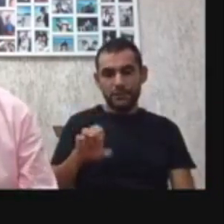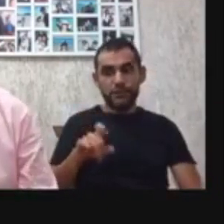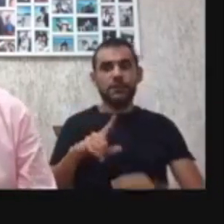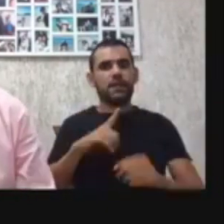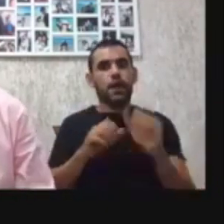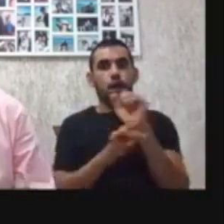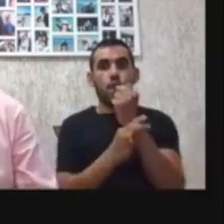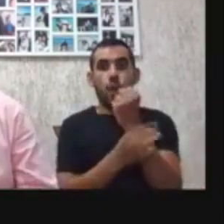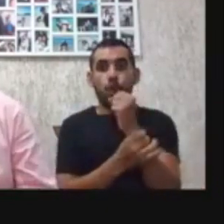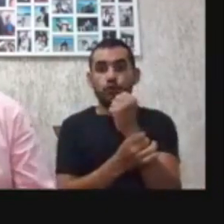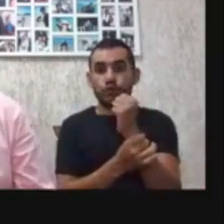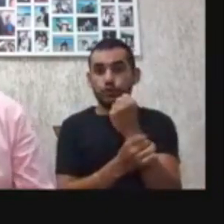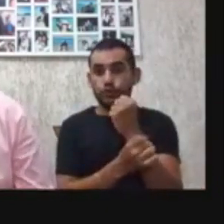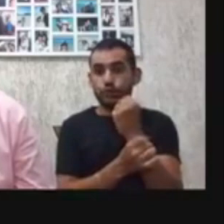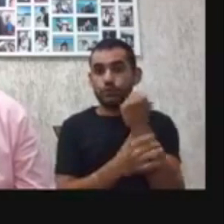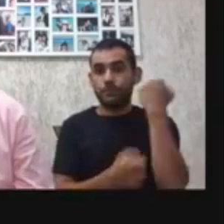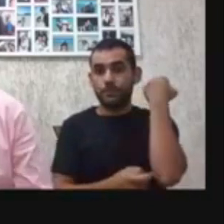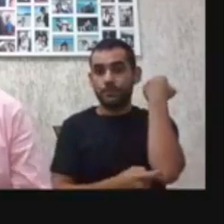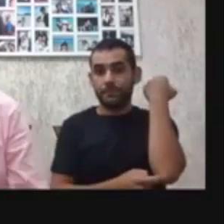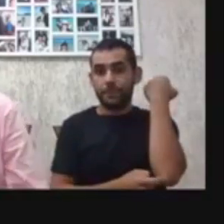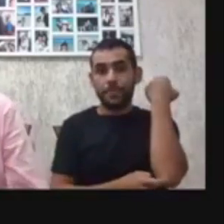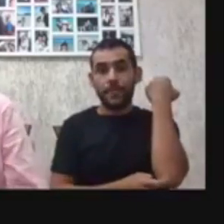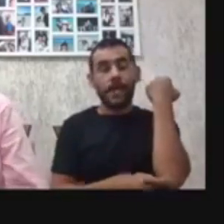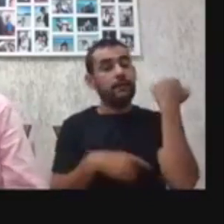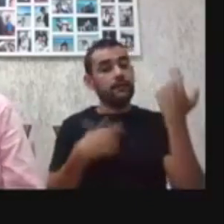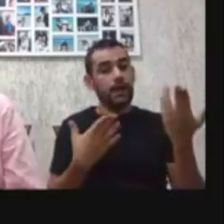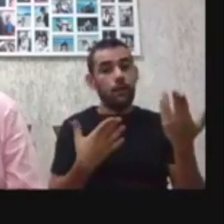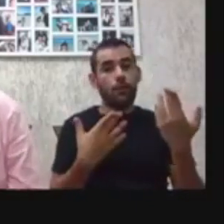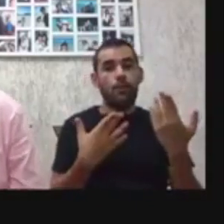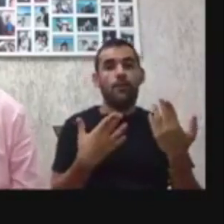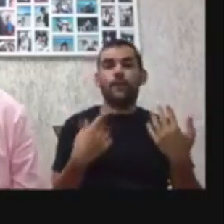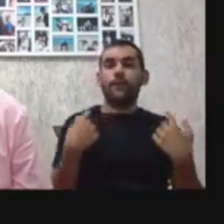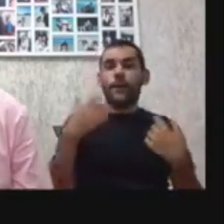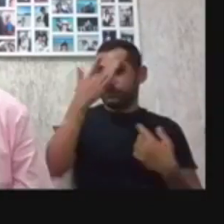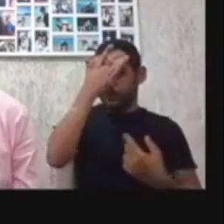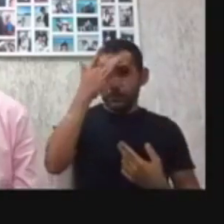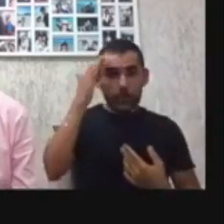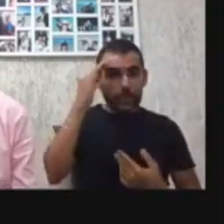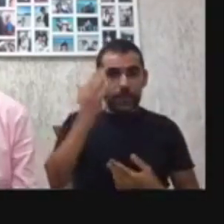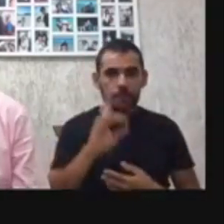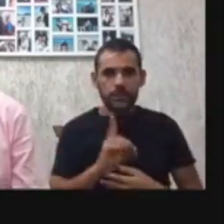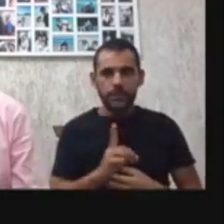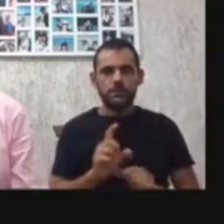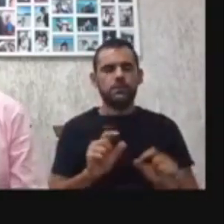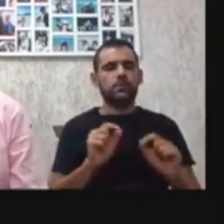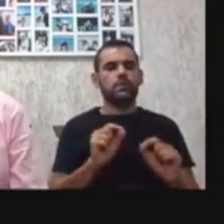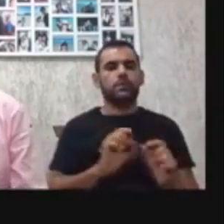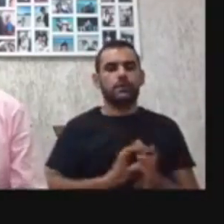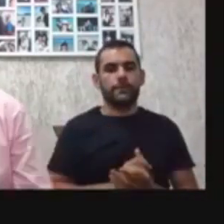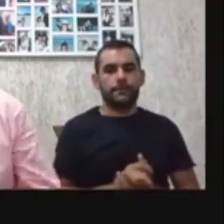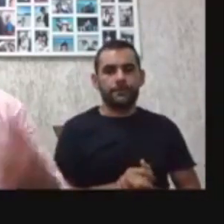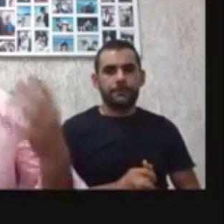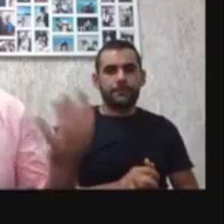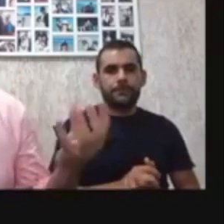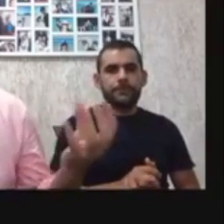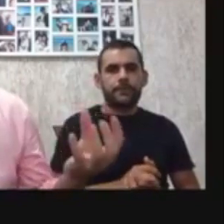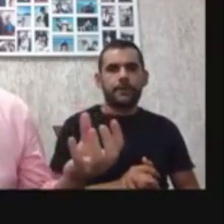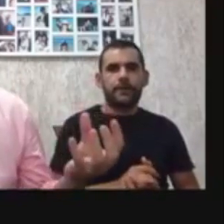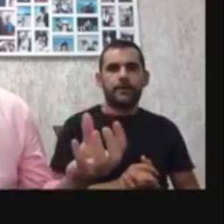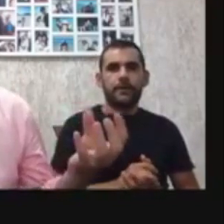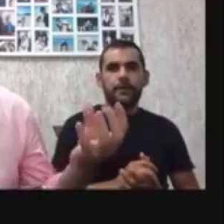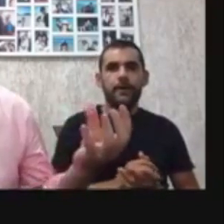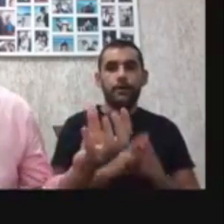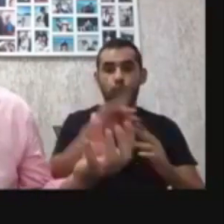ainda pode-se fazer e há de se fazer. O que as pessoas às vezes não entendem é o seguinte: as casas